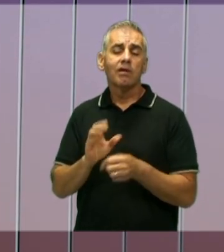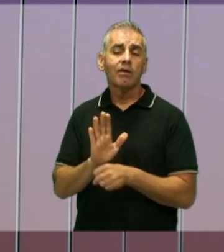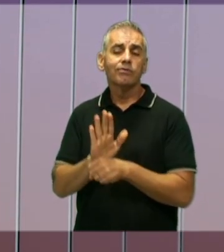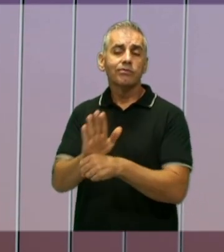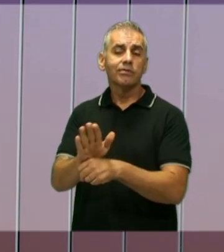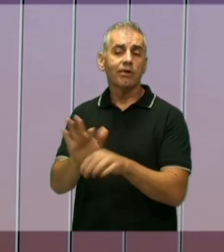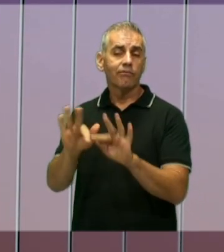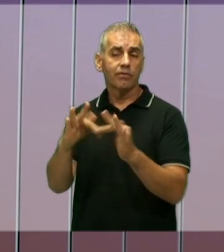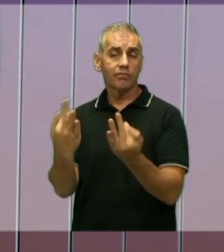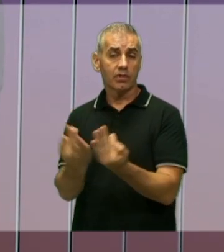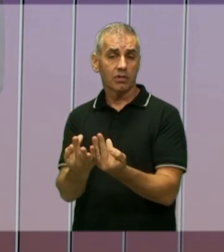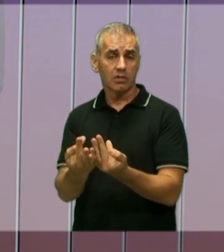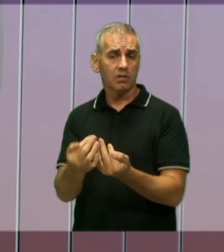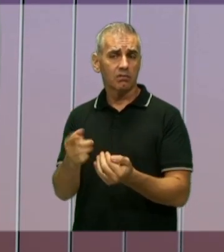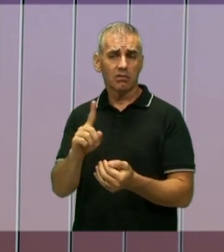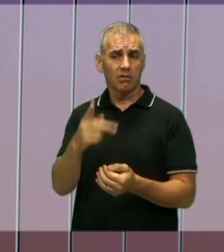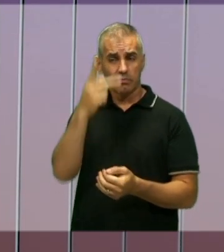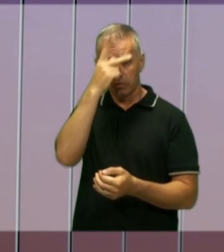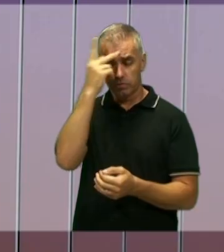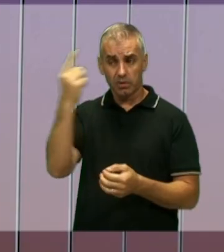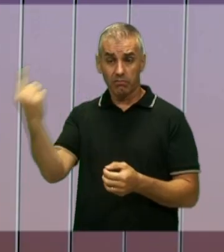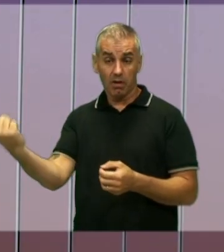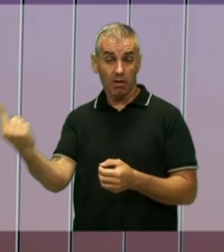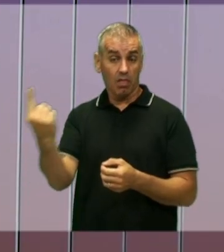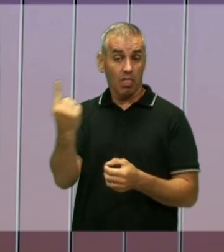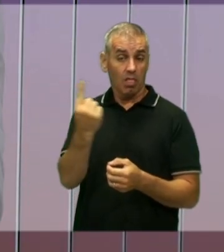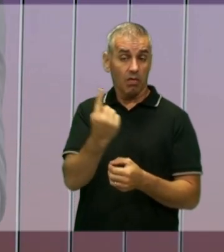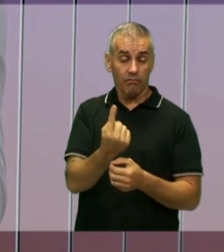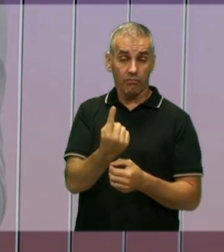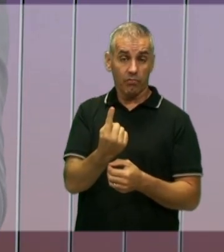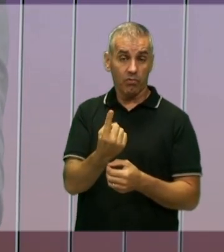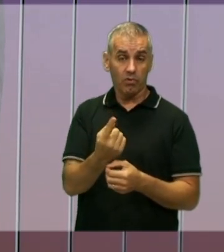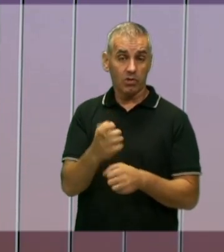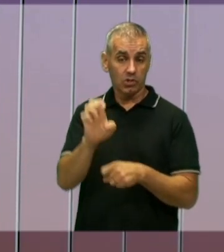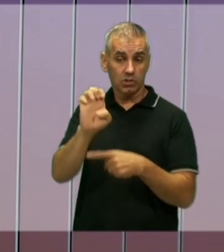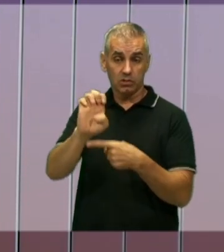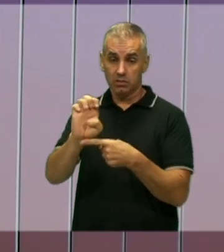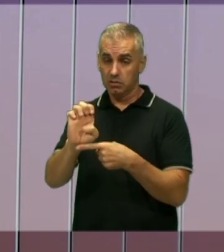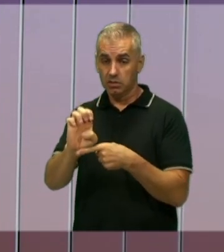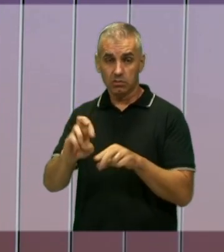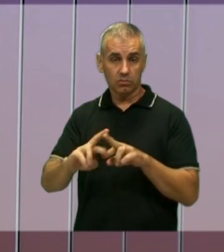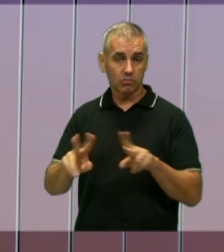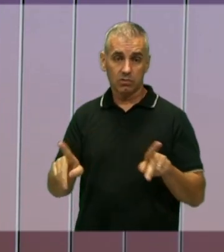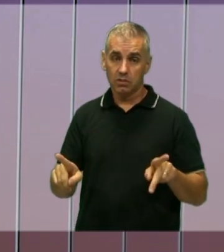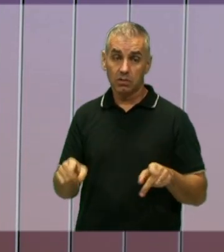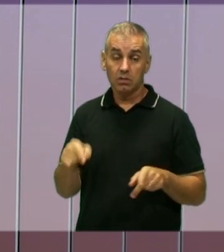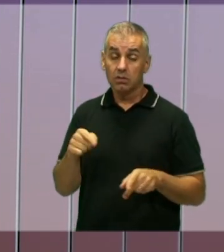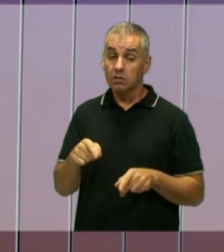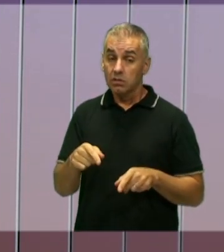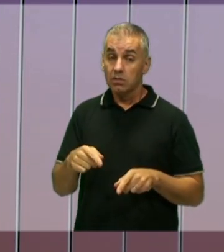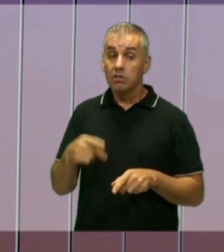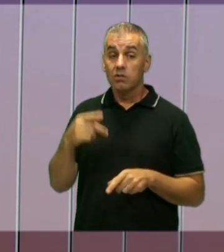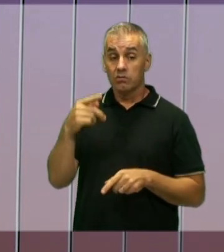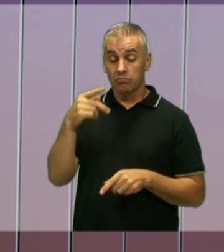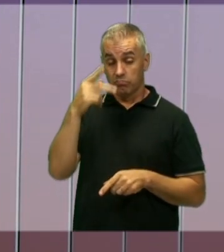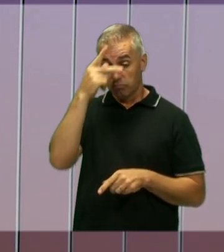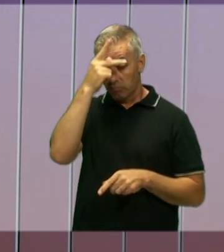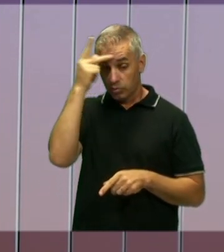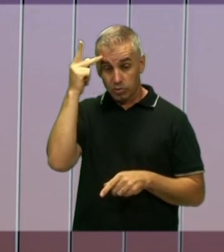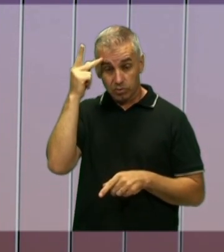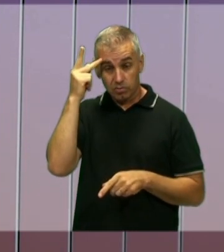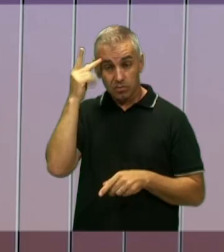não estou falando de uma pessoa que veio de fora, de uma pessoa que está tentando a vida aqui, de uma pessoa que está começando a vida. Não, eu estou falando de um servidor